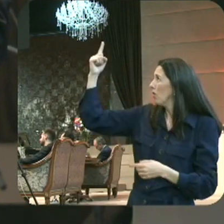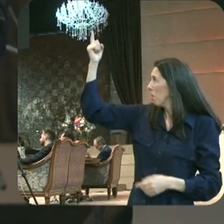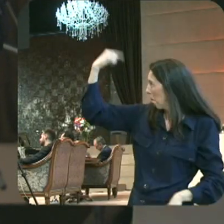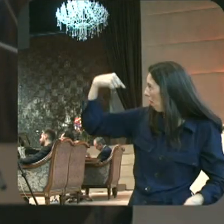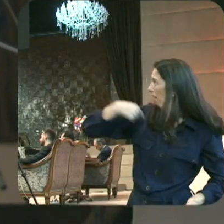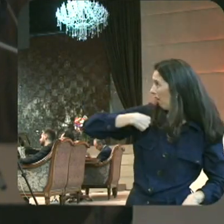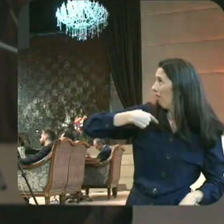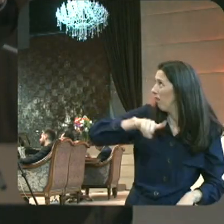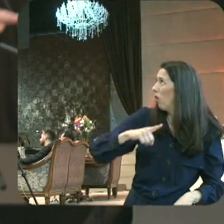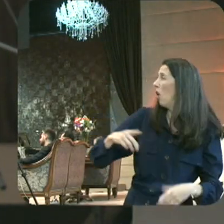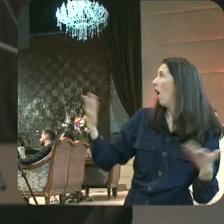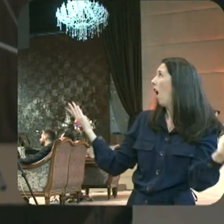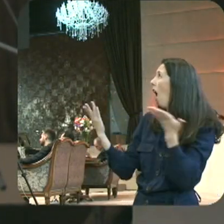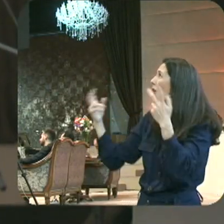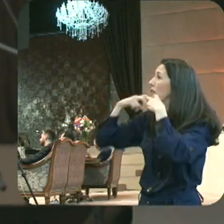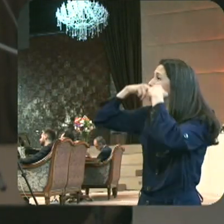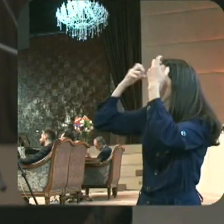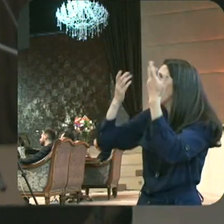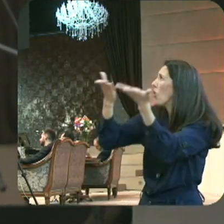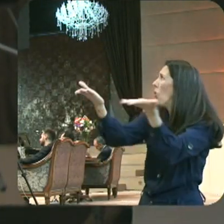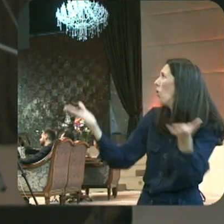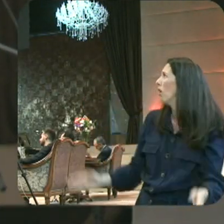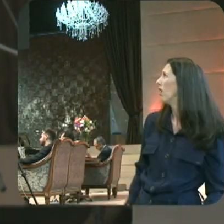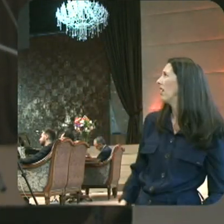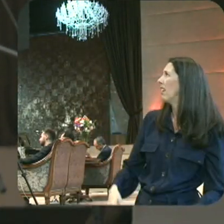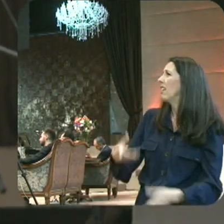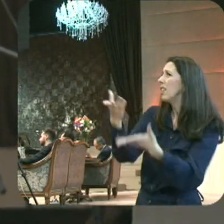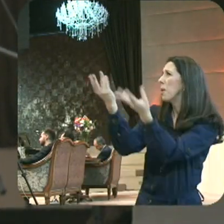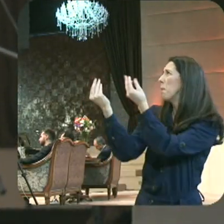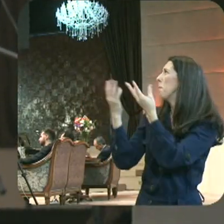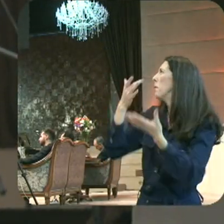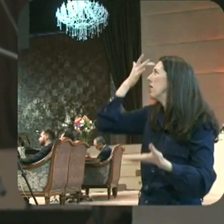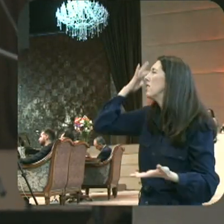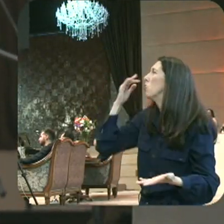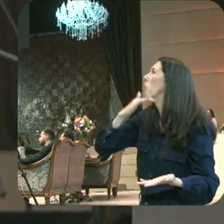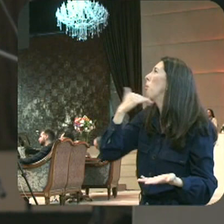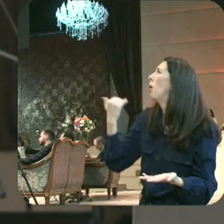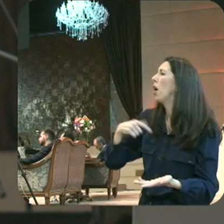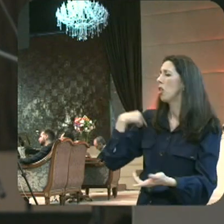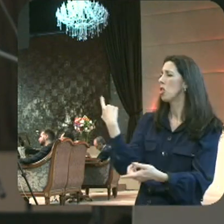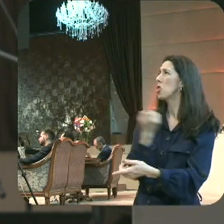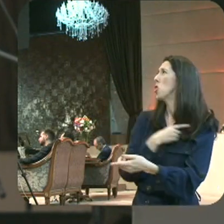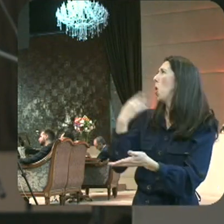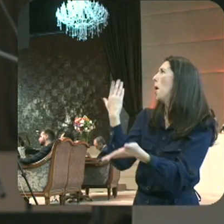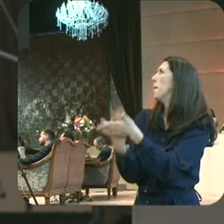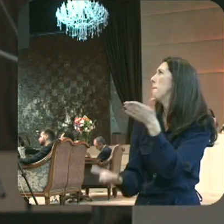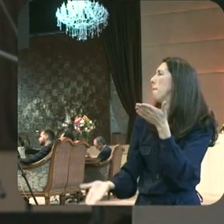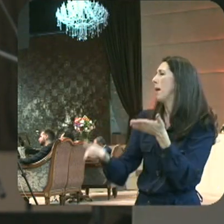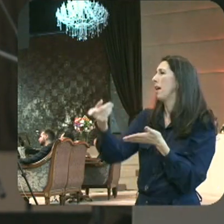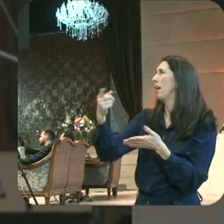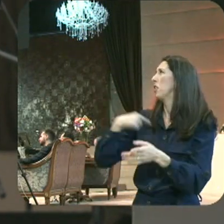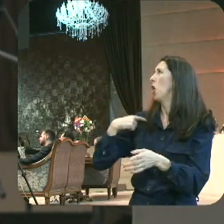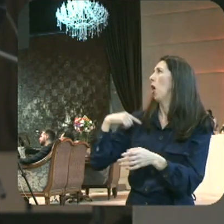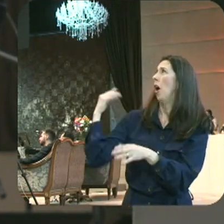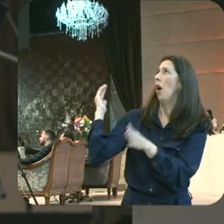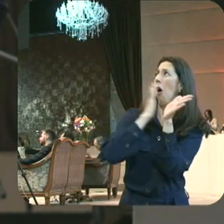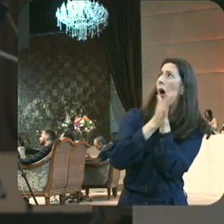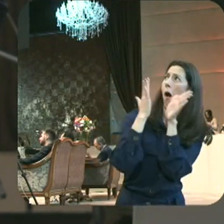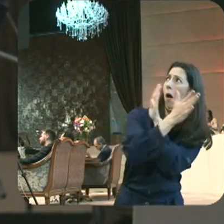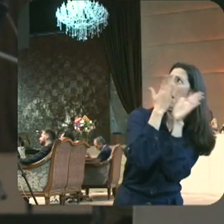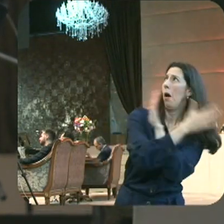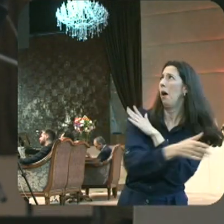e agora a gente passa uma vergonha dessa, a gente morre, e a gente perde, a gente sai correndo, fugido do povo